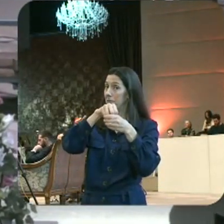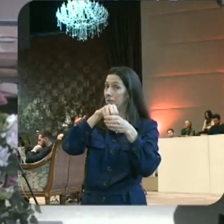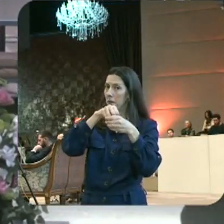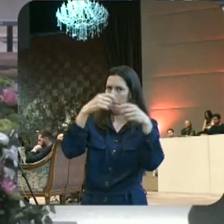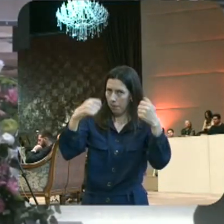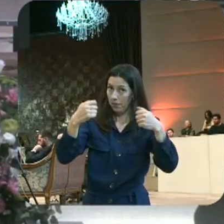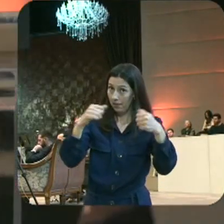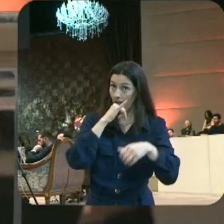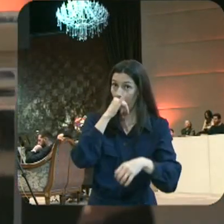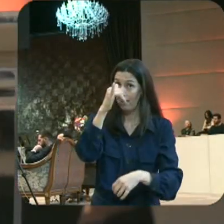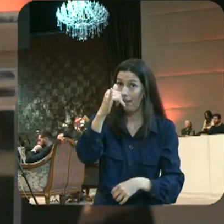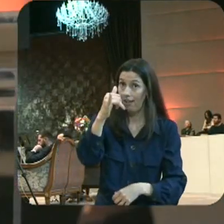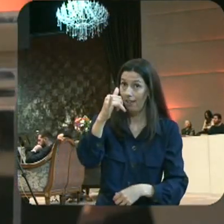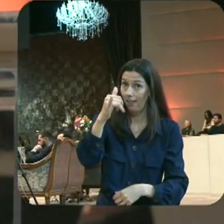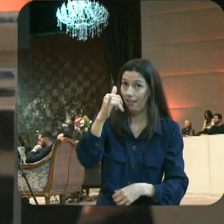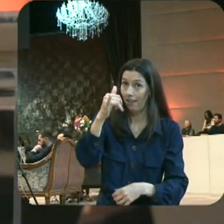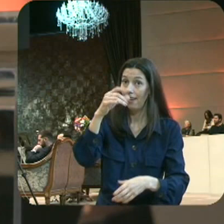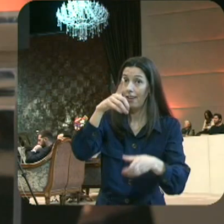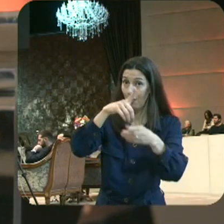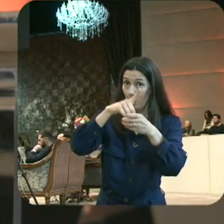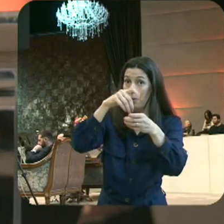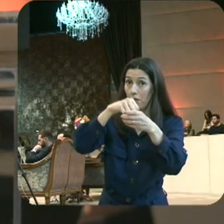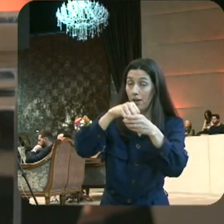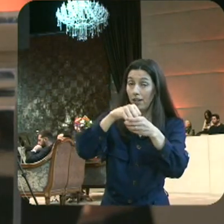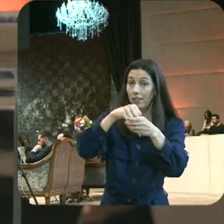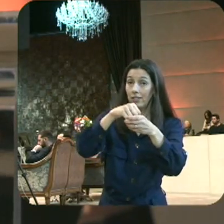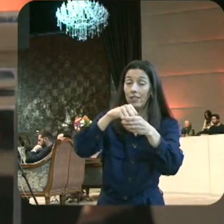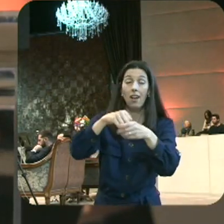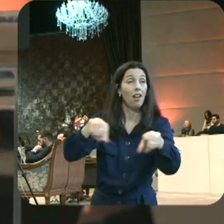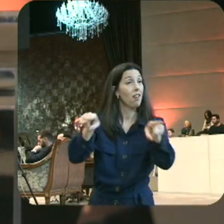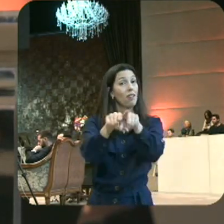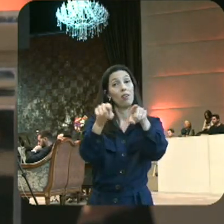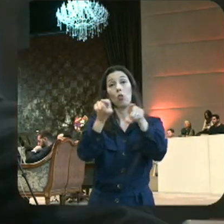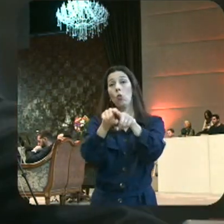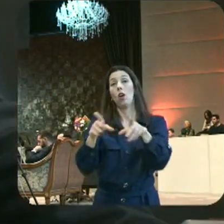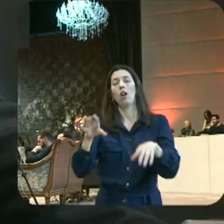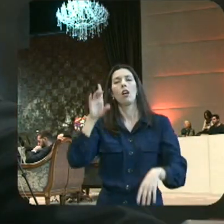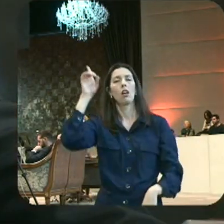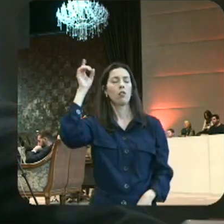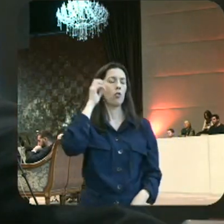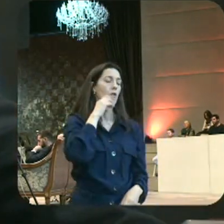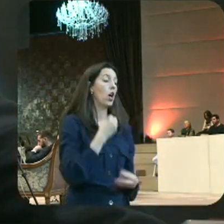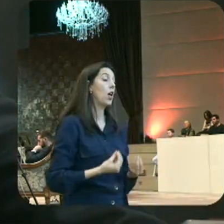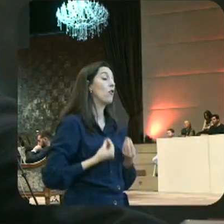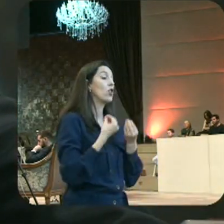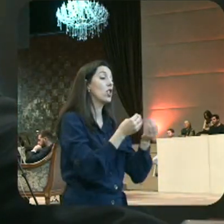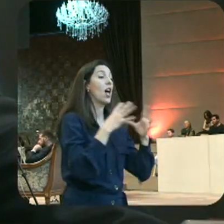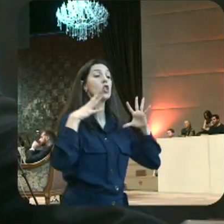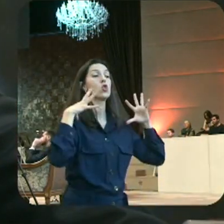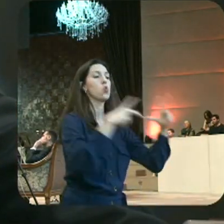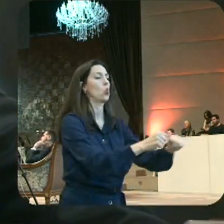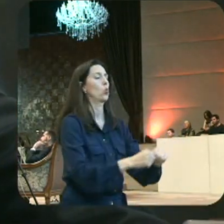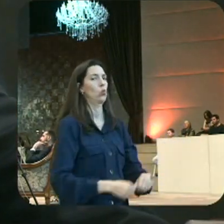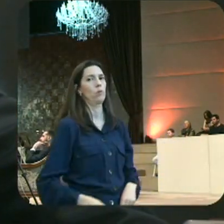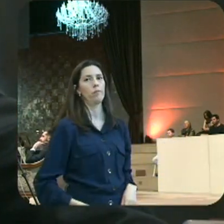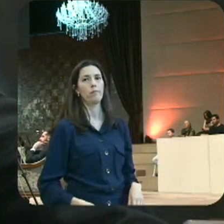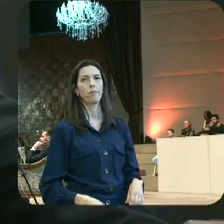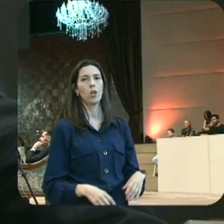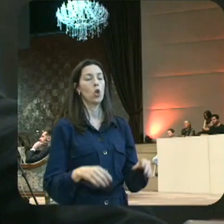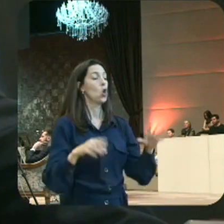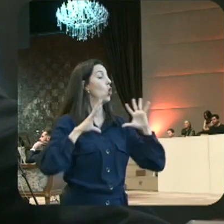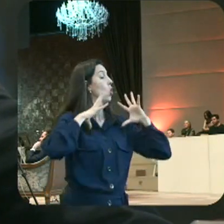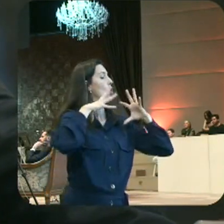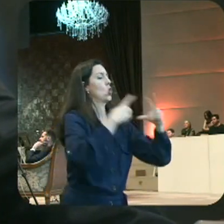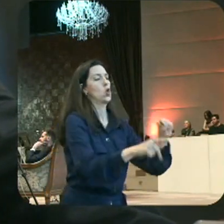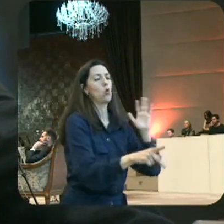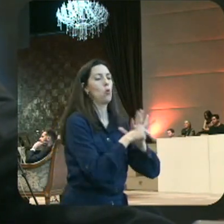Precisa? Porque esse é o princípio, é a mesma coisa. O Senhor fala assim: olha, estou te dando tudo.